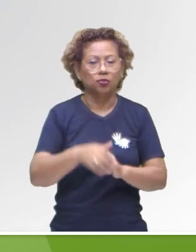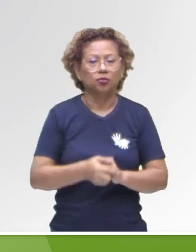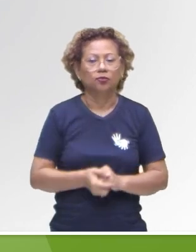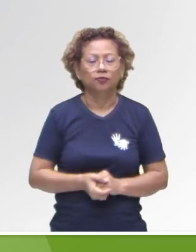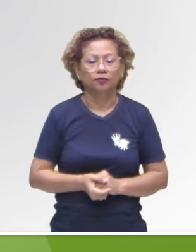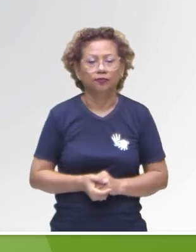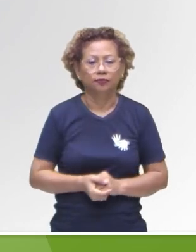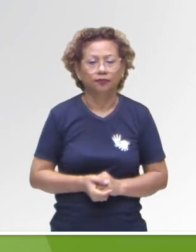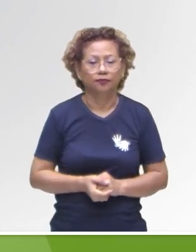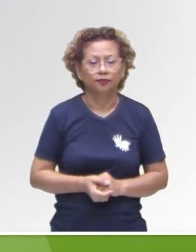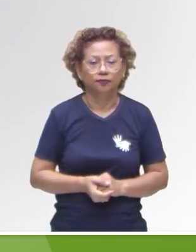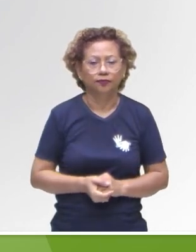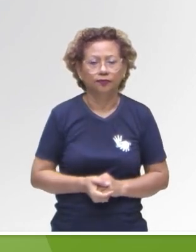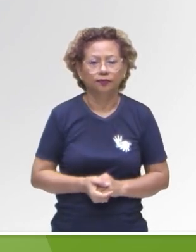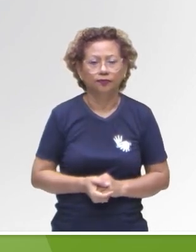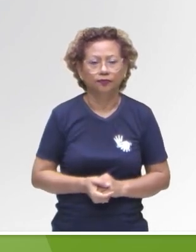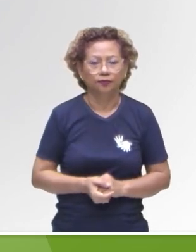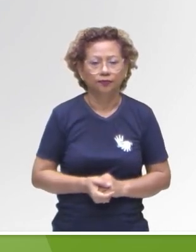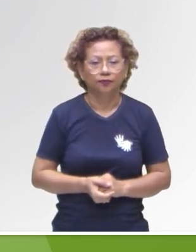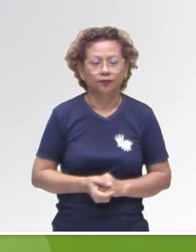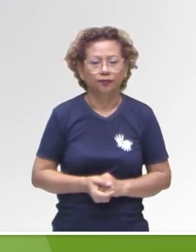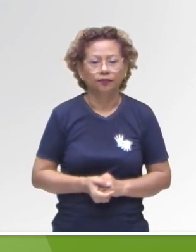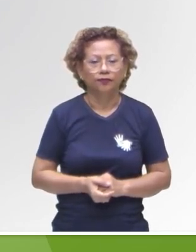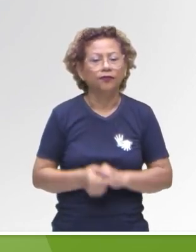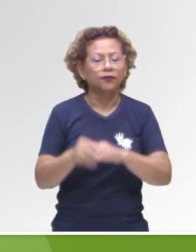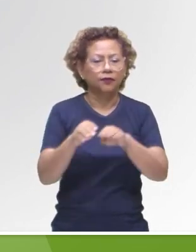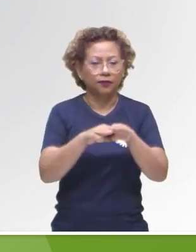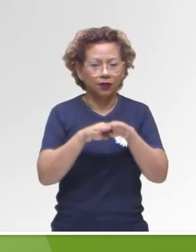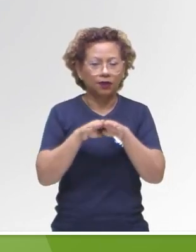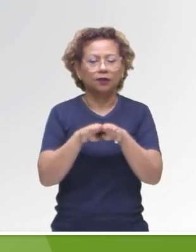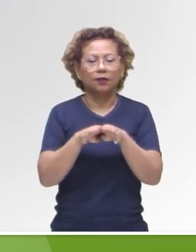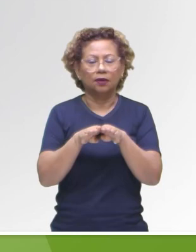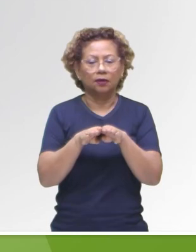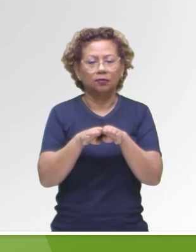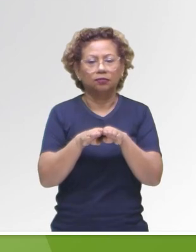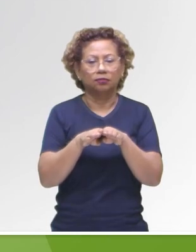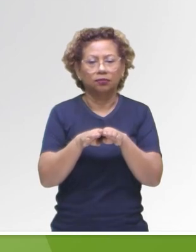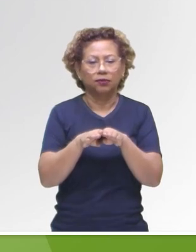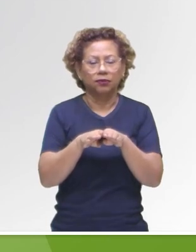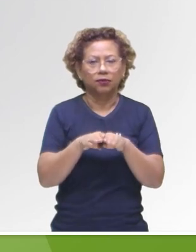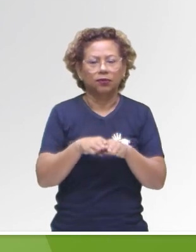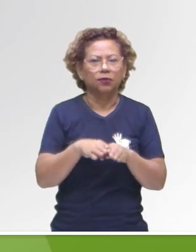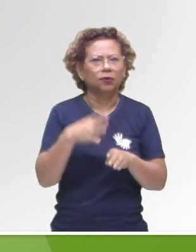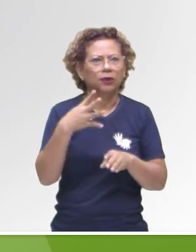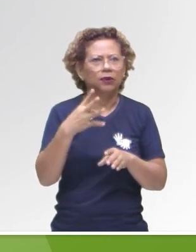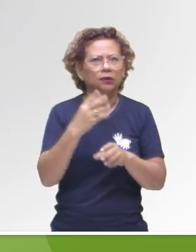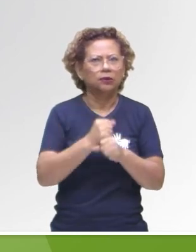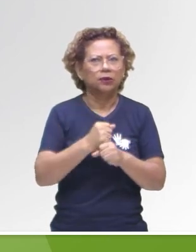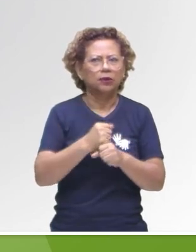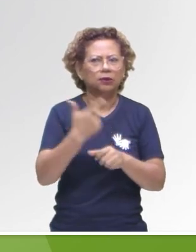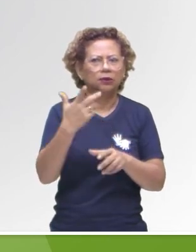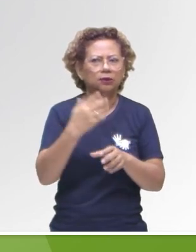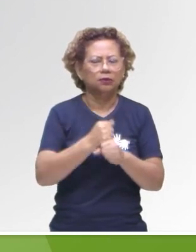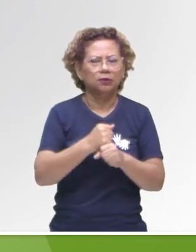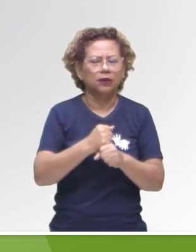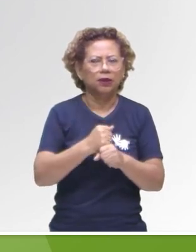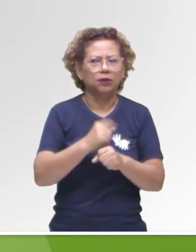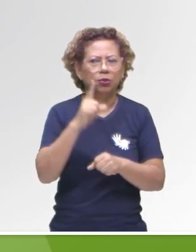C aqui é igual, aí a gente soma. 4 mais 2 mais 1 é